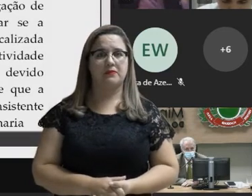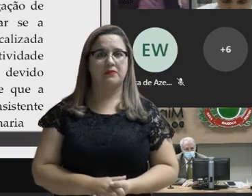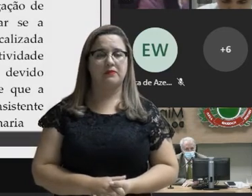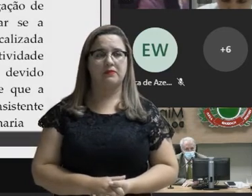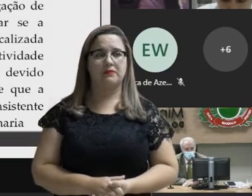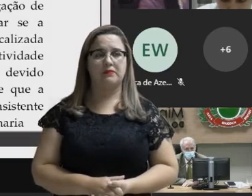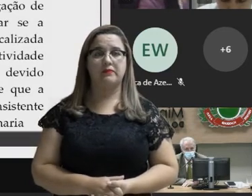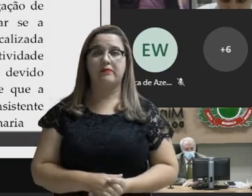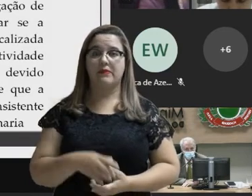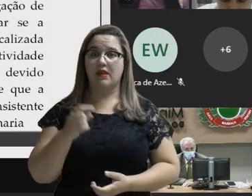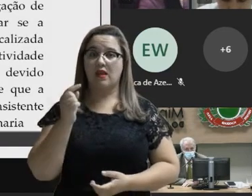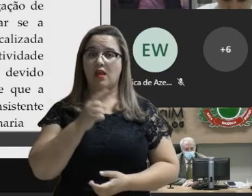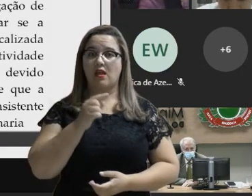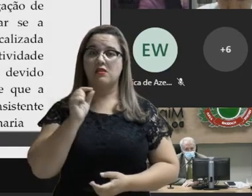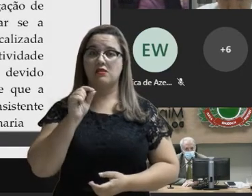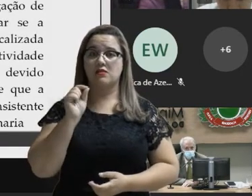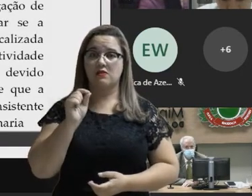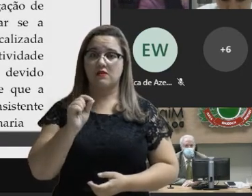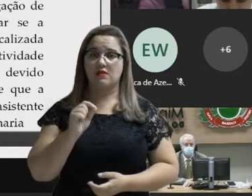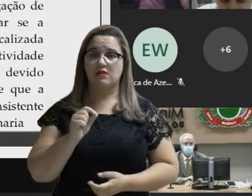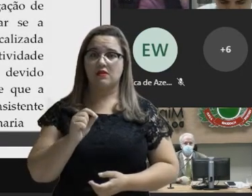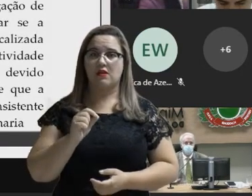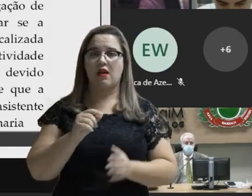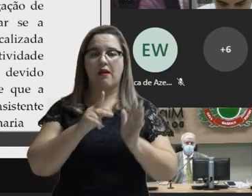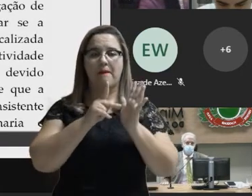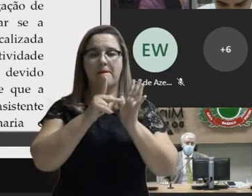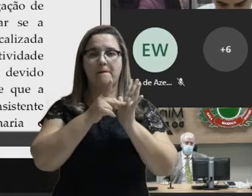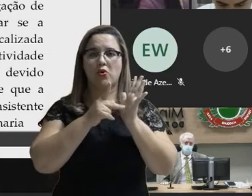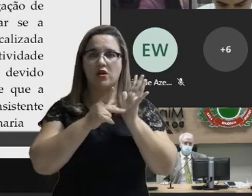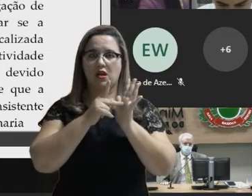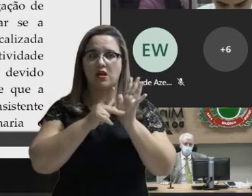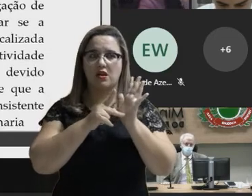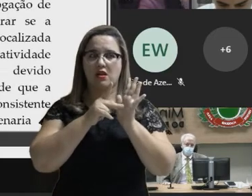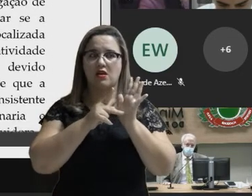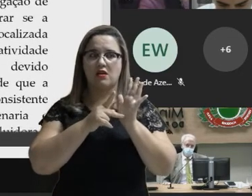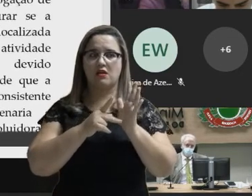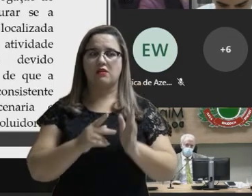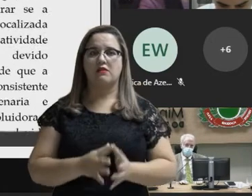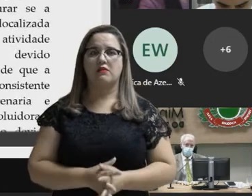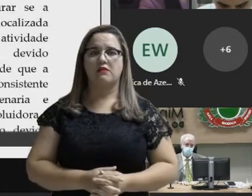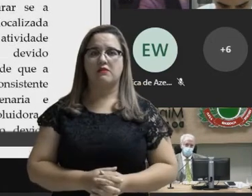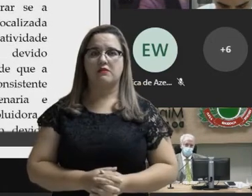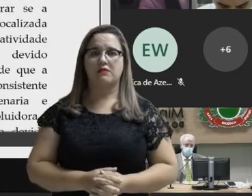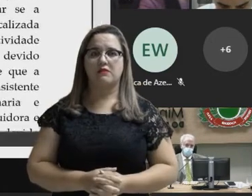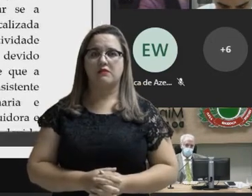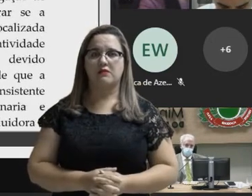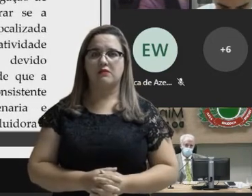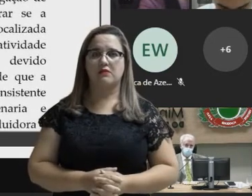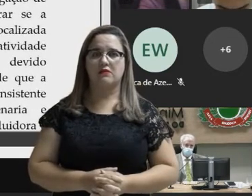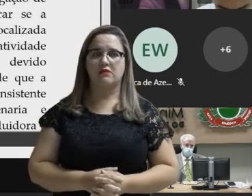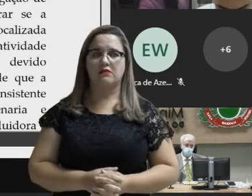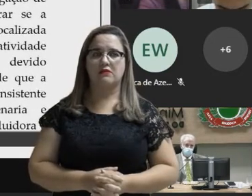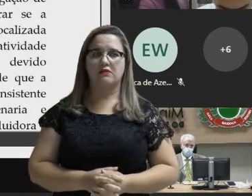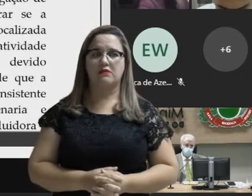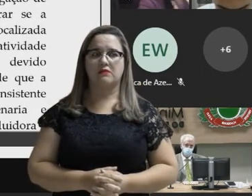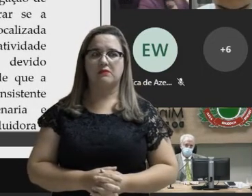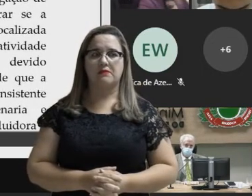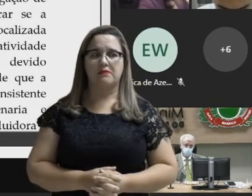Aqui é o seguinte, a portaria do colega, ele